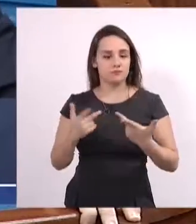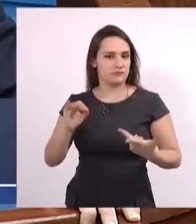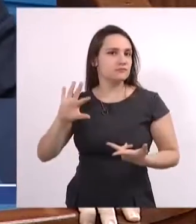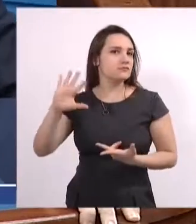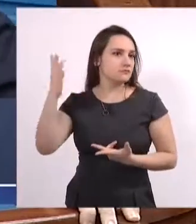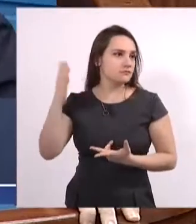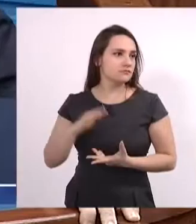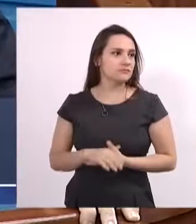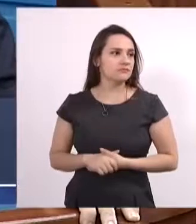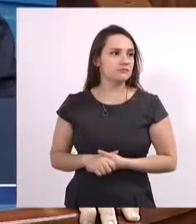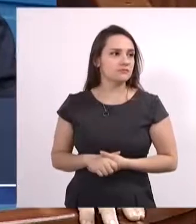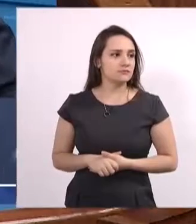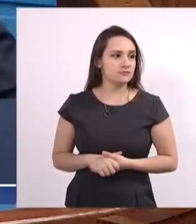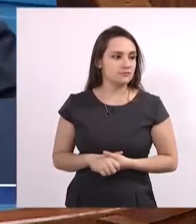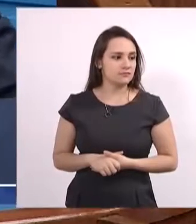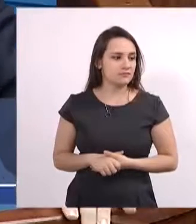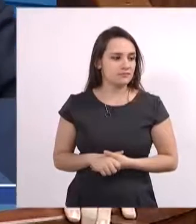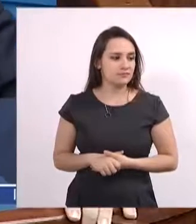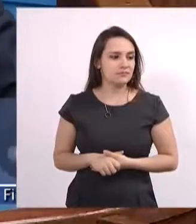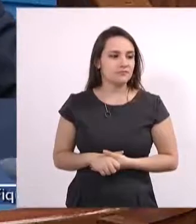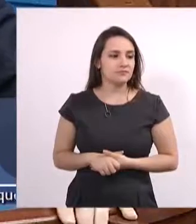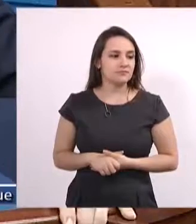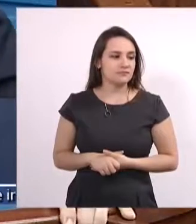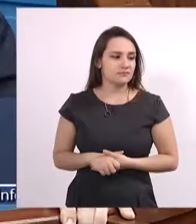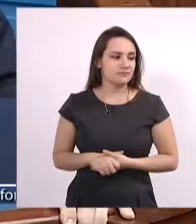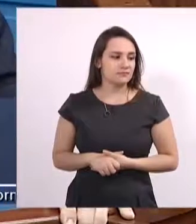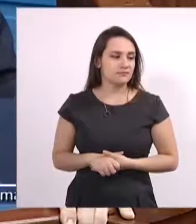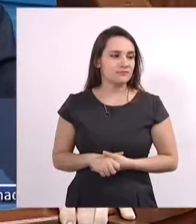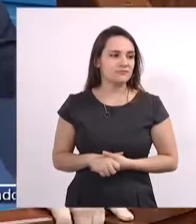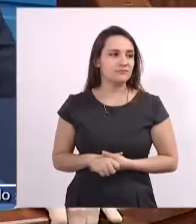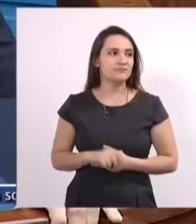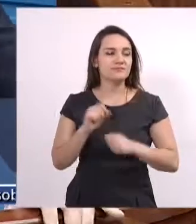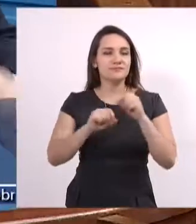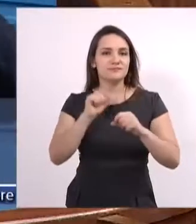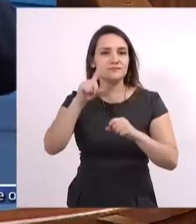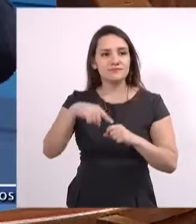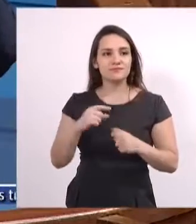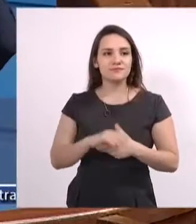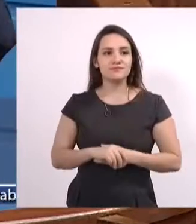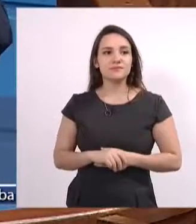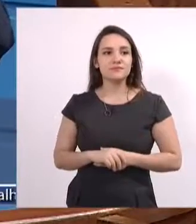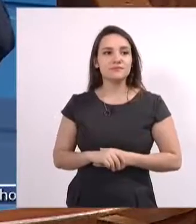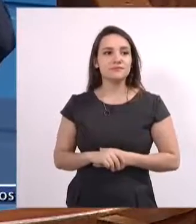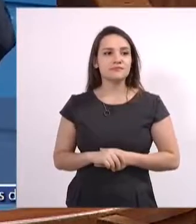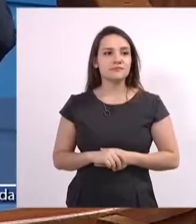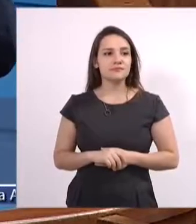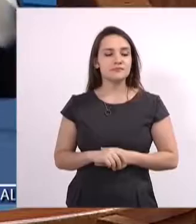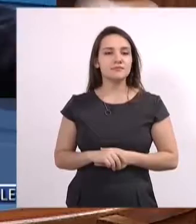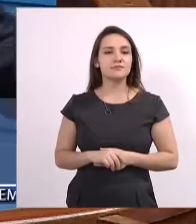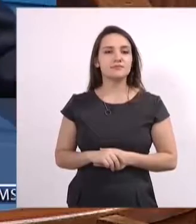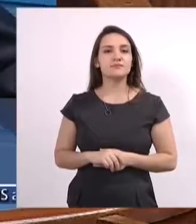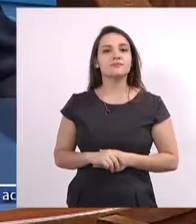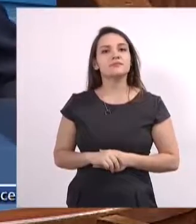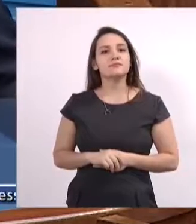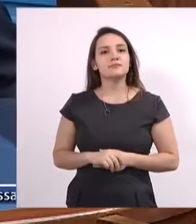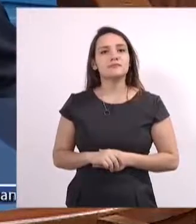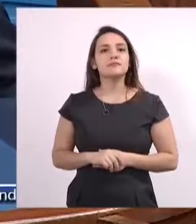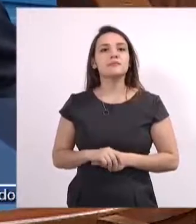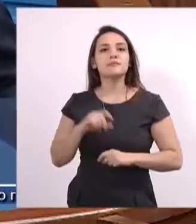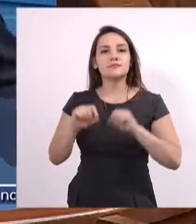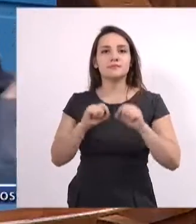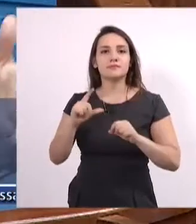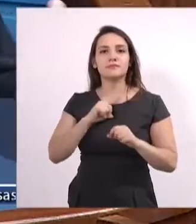E esses abatedouros são fundamentais. Para quê? Para abater animais, por